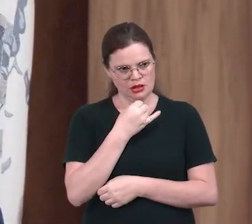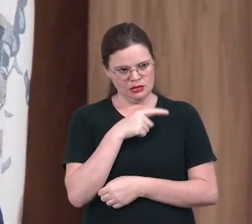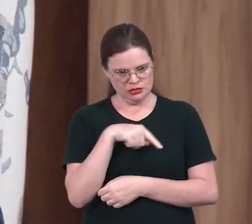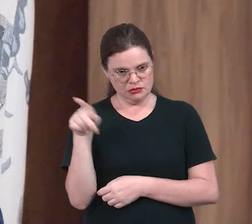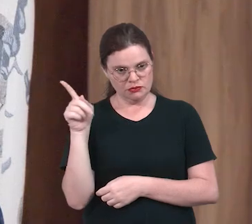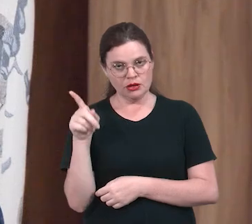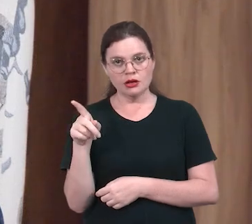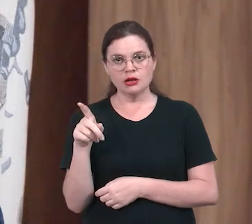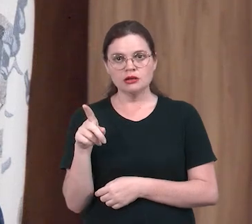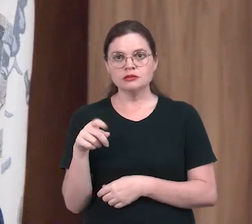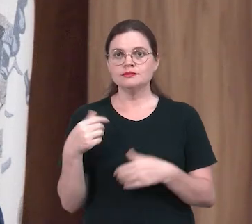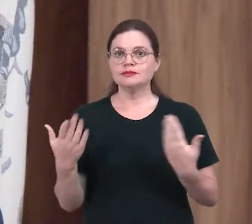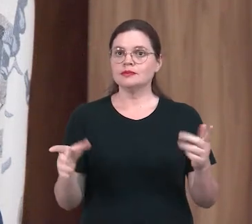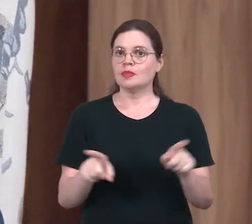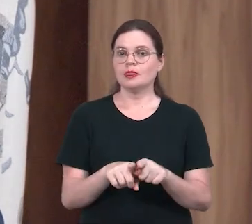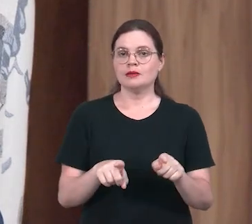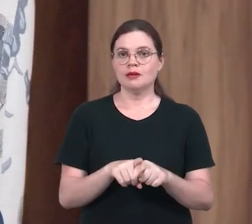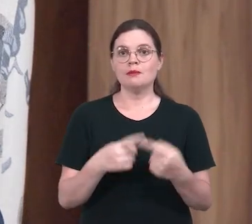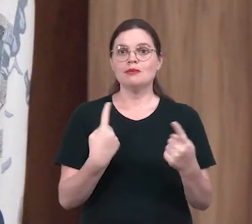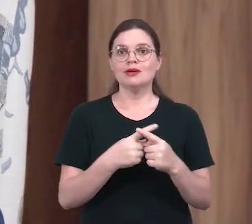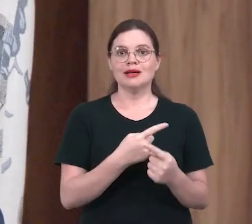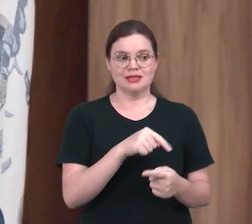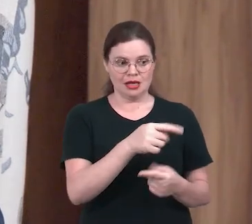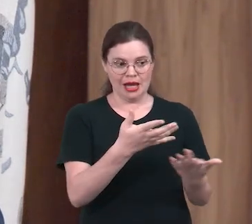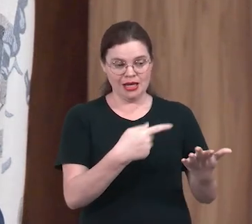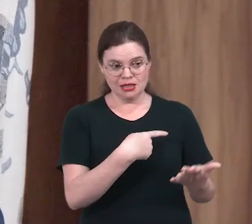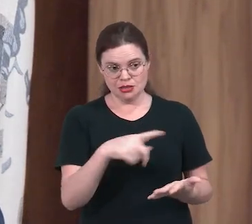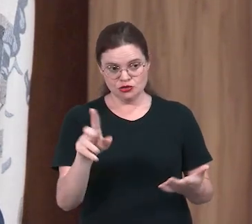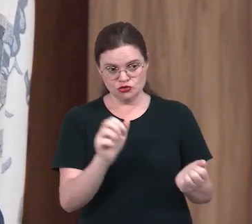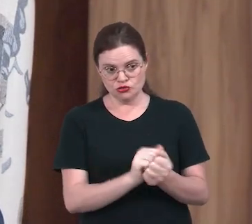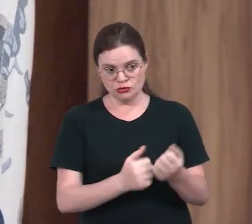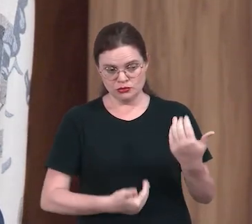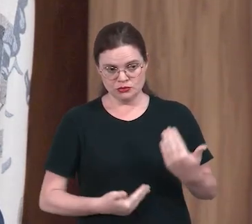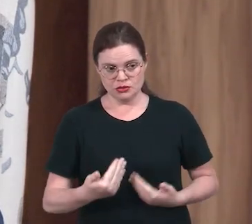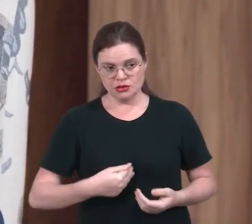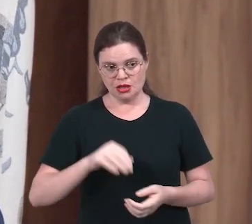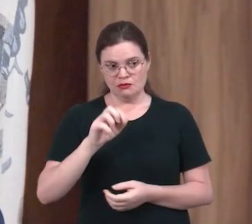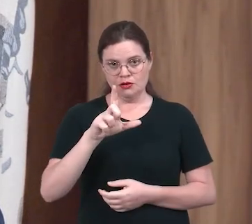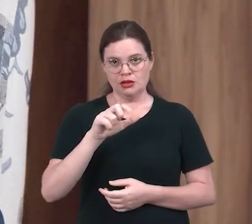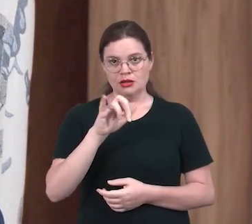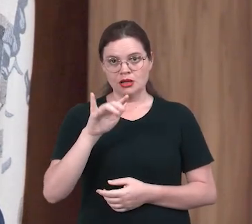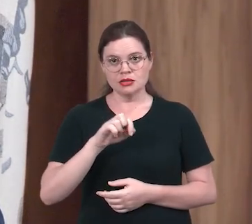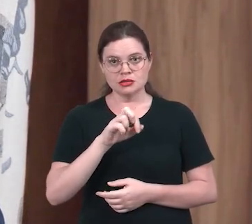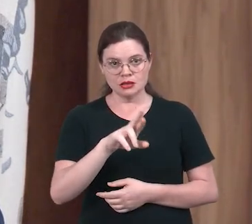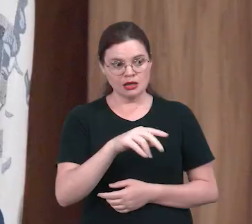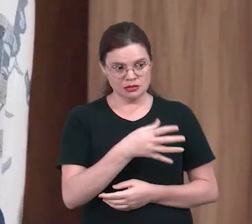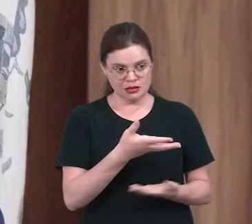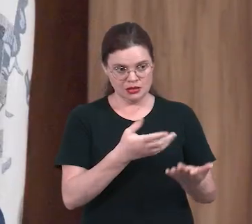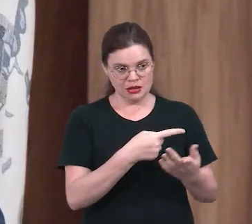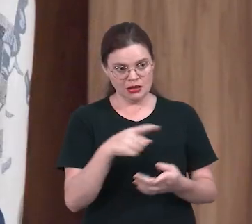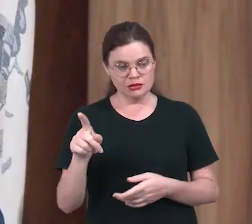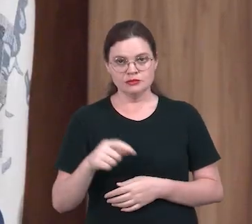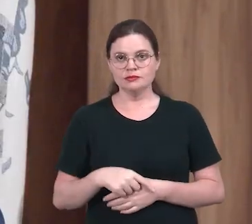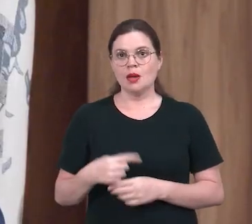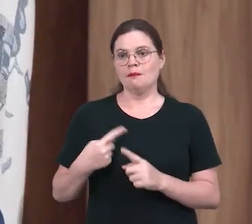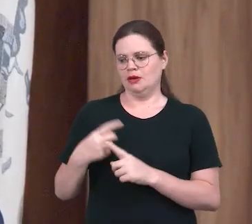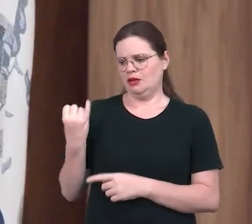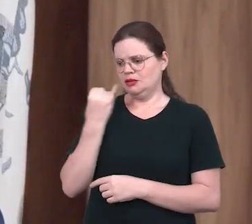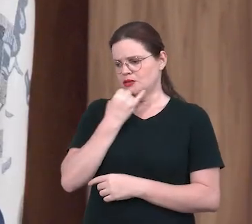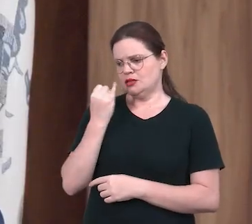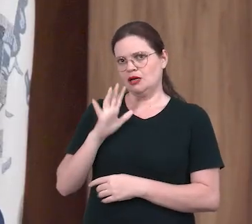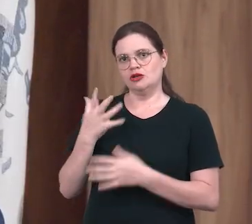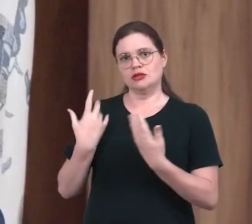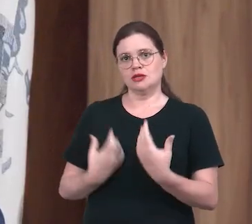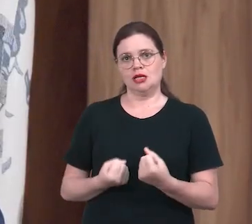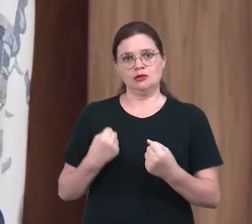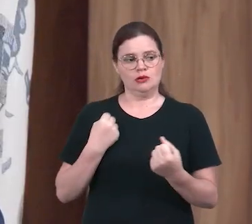direção também. Agora quem vai dirigir sua vida é Eliezer. Você quer um casamento perfeito? Aí diz assim, Isaac já aceitou ser dirigido